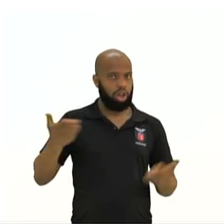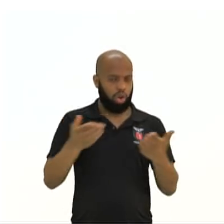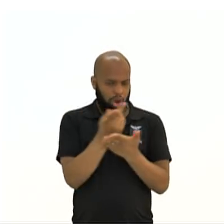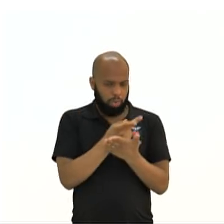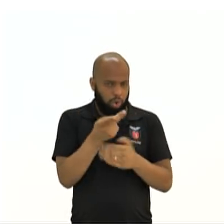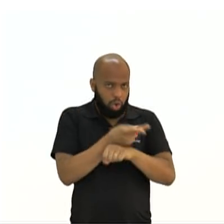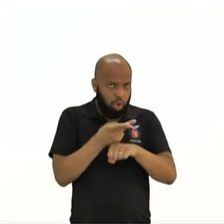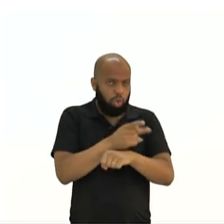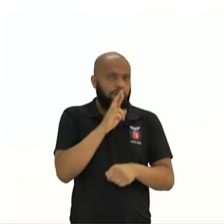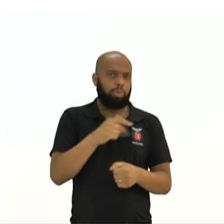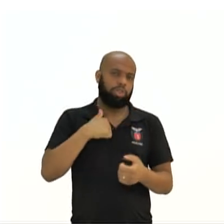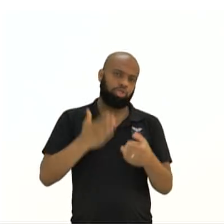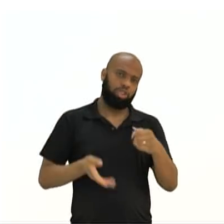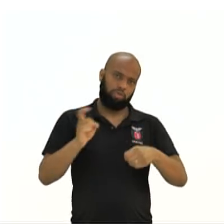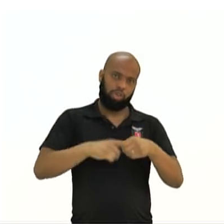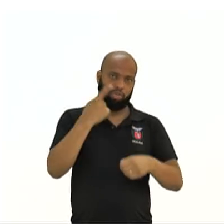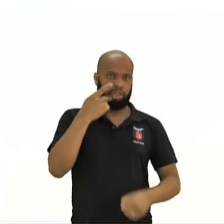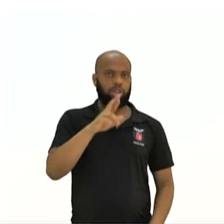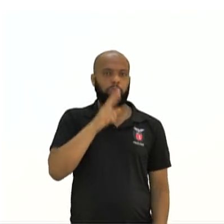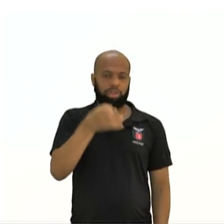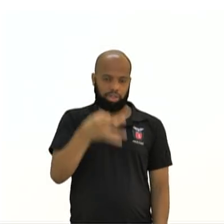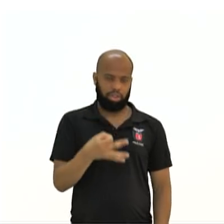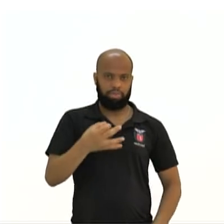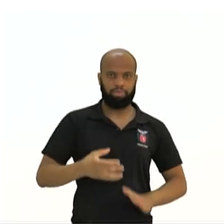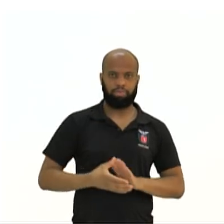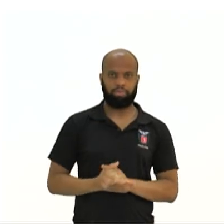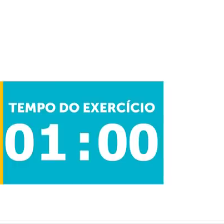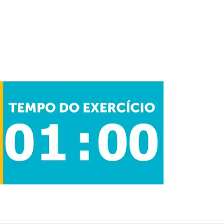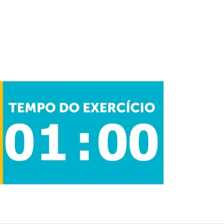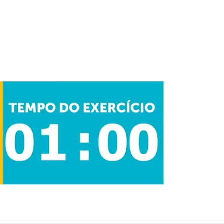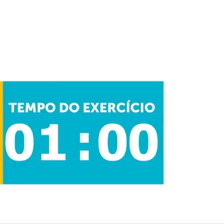procura aí, responde e já retorno para a correção.